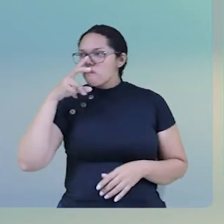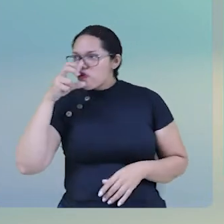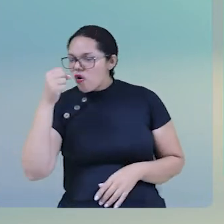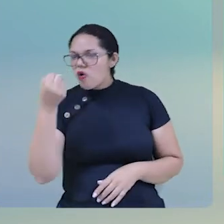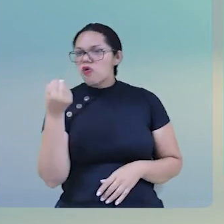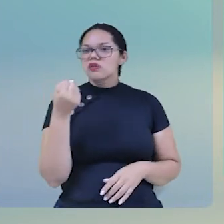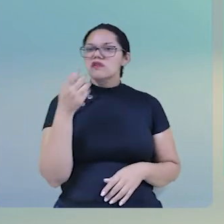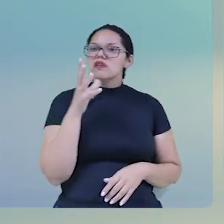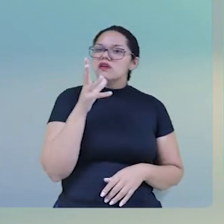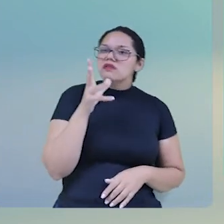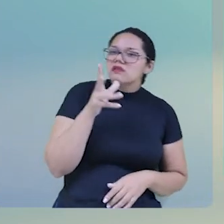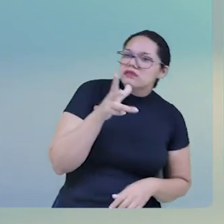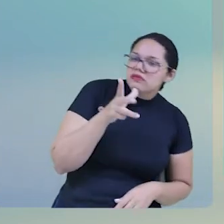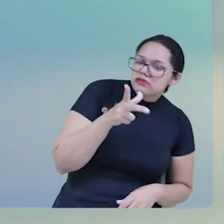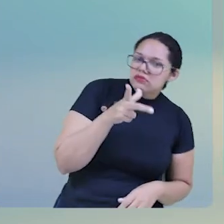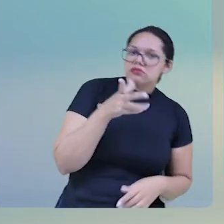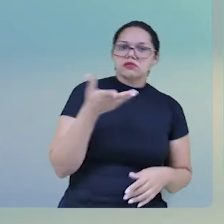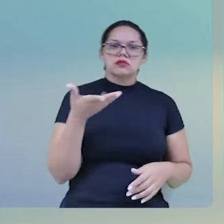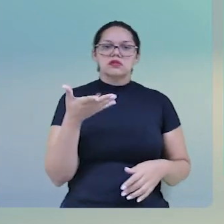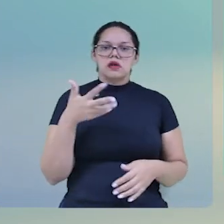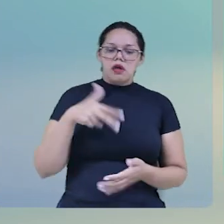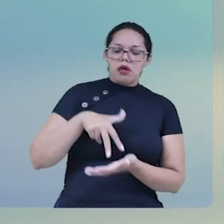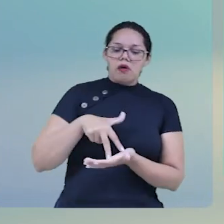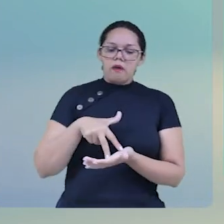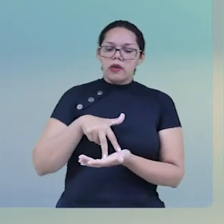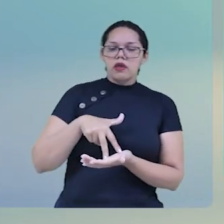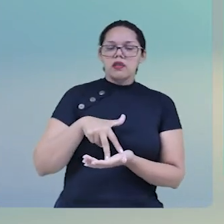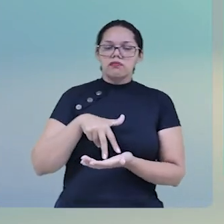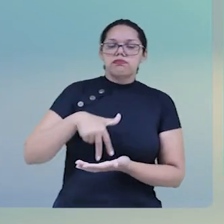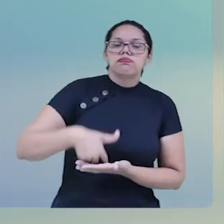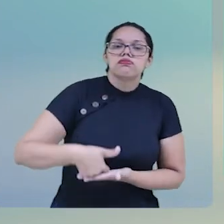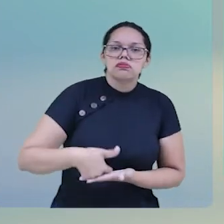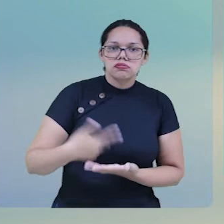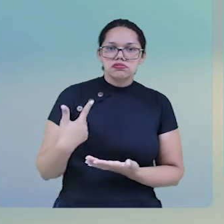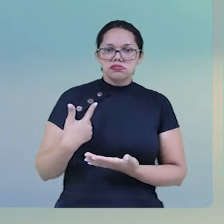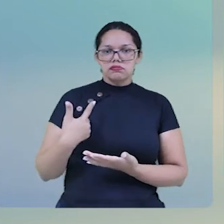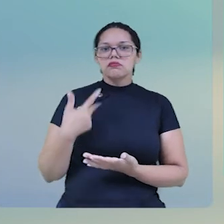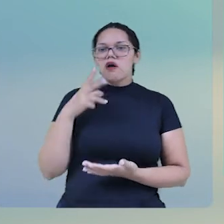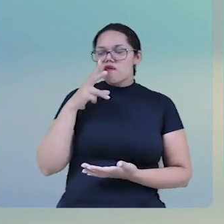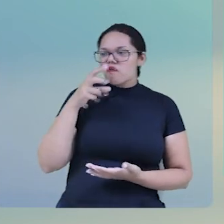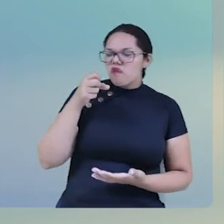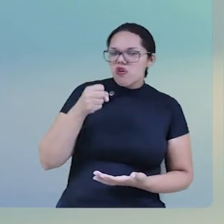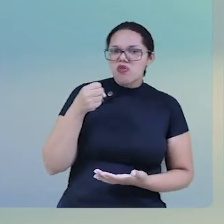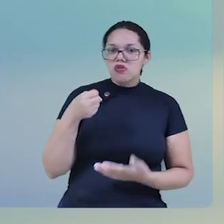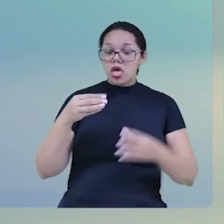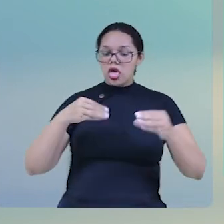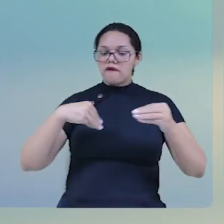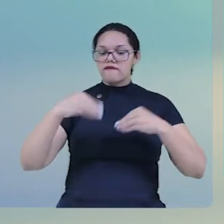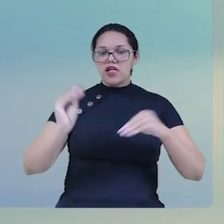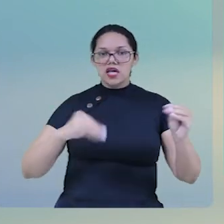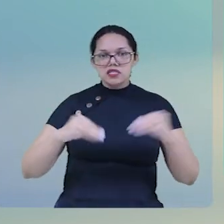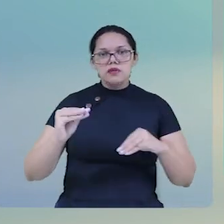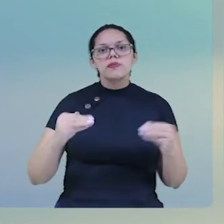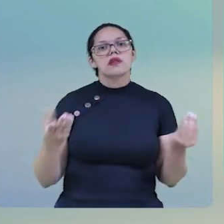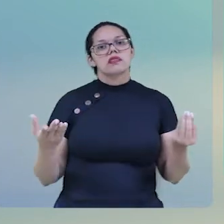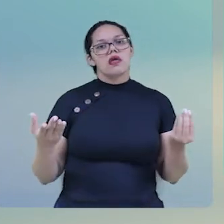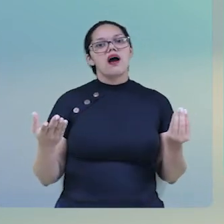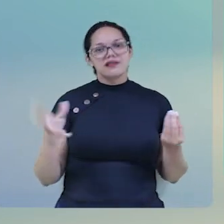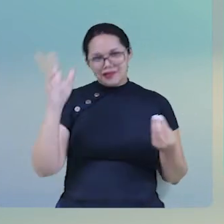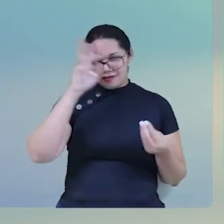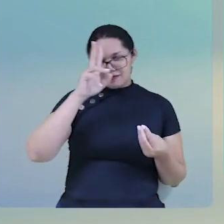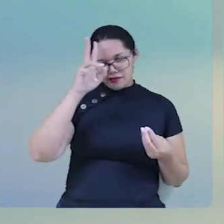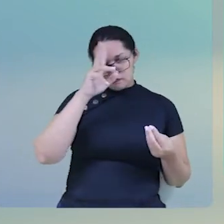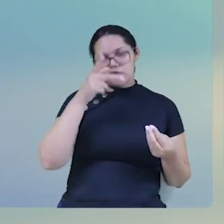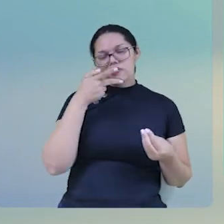velocidade, nós vamos perdendo, diminuindo o nosso equilíbrio, diminuindo a nossa resistência, a nossa flexibilidade. Lembra das capacidades